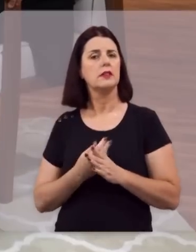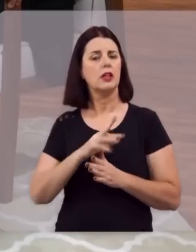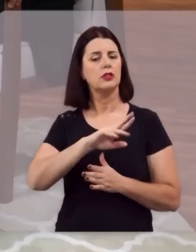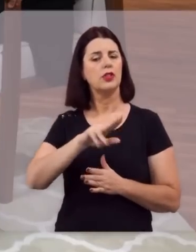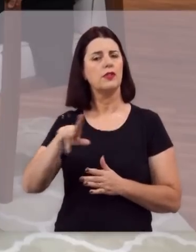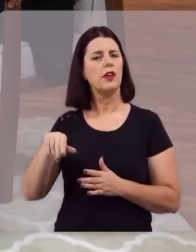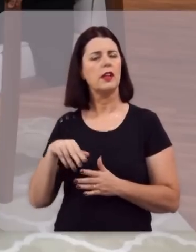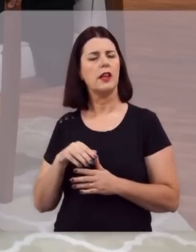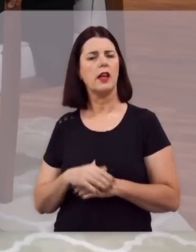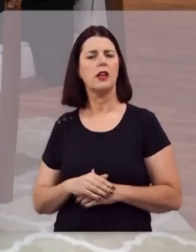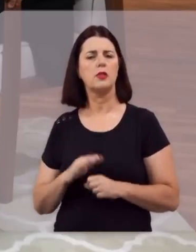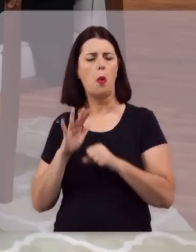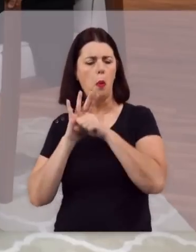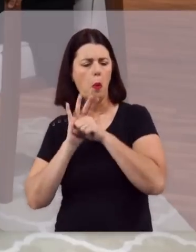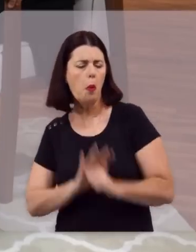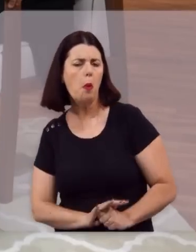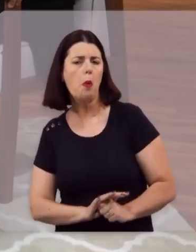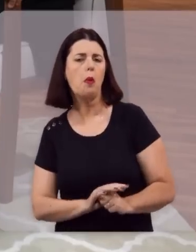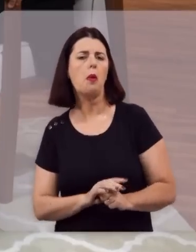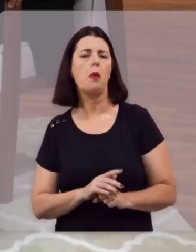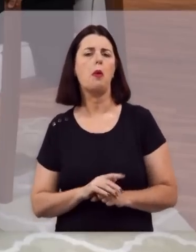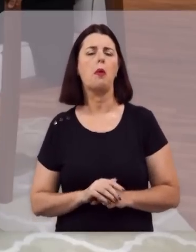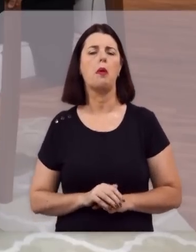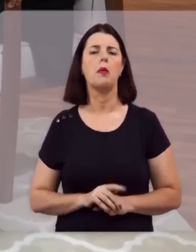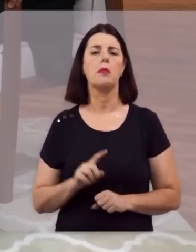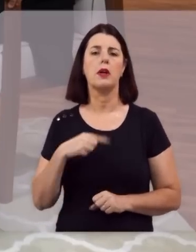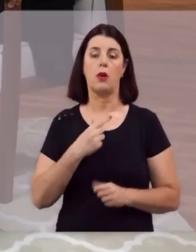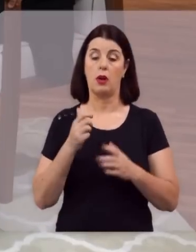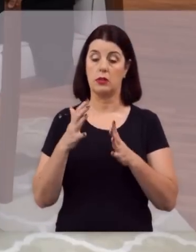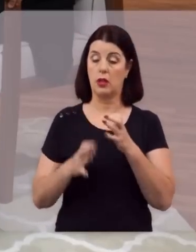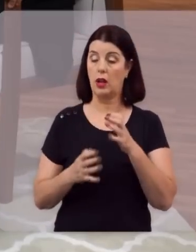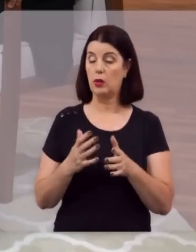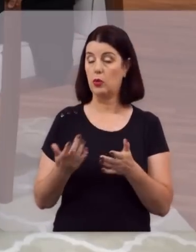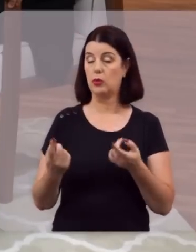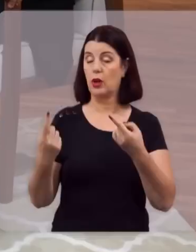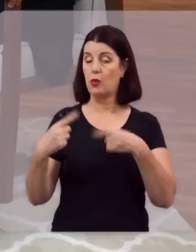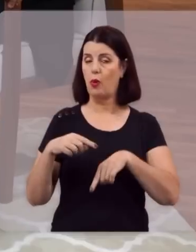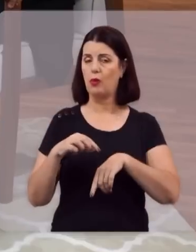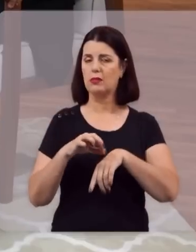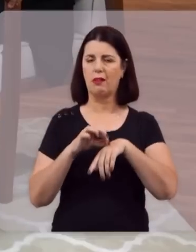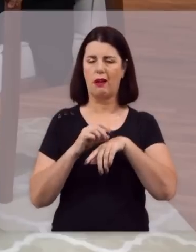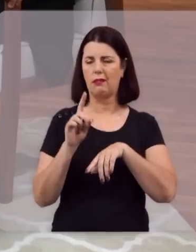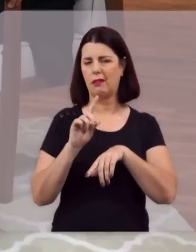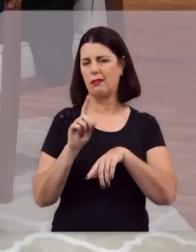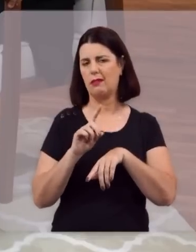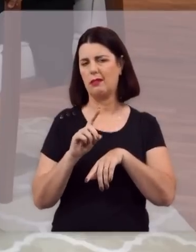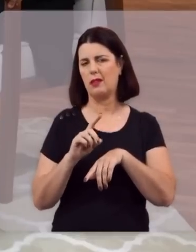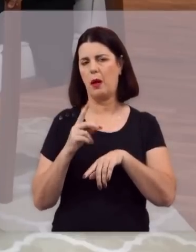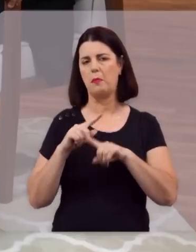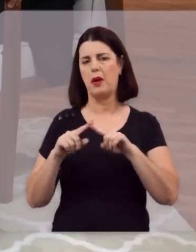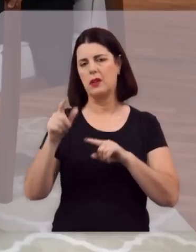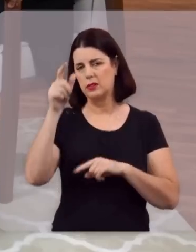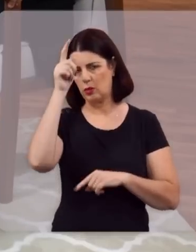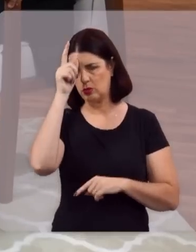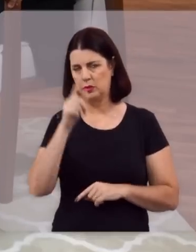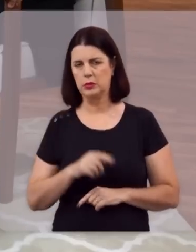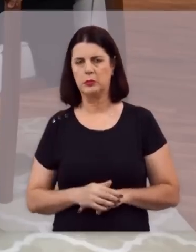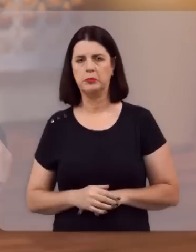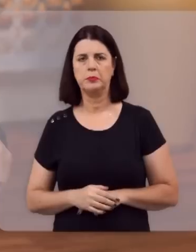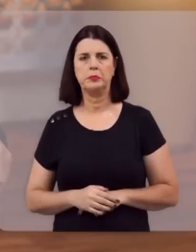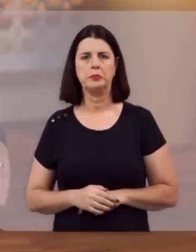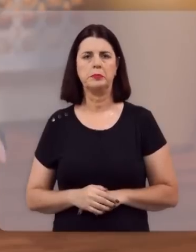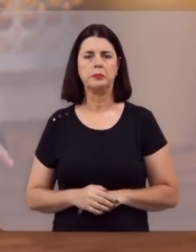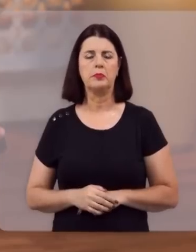áreas da vida, né, com opressões que nós sabemos, né, são a nossa luta, não contra carne e sangue, mas contra principados e